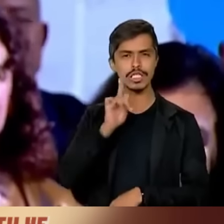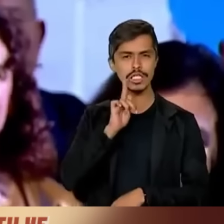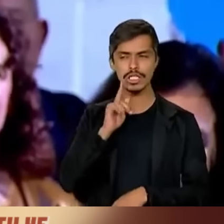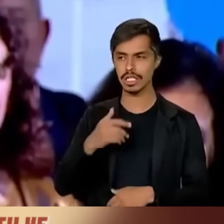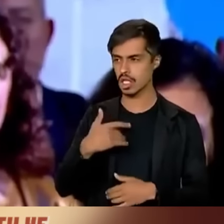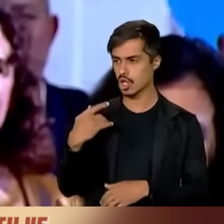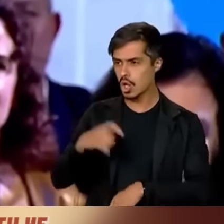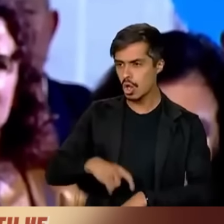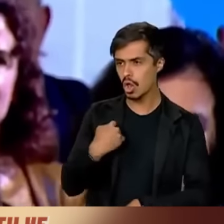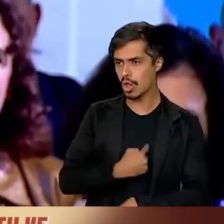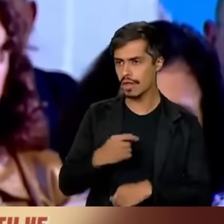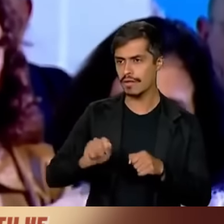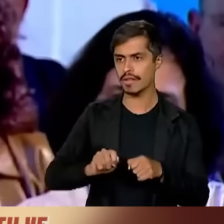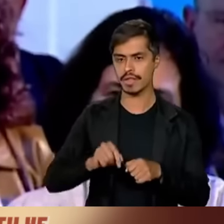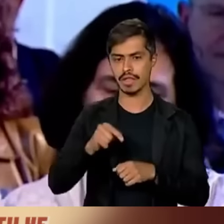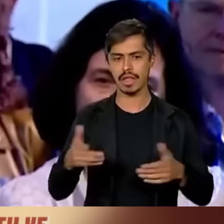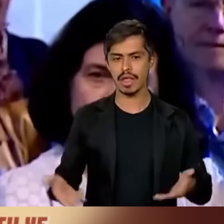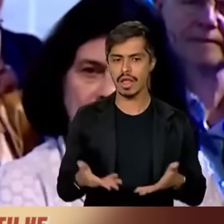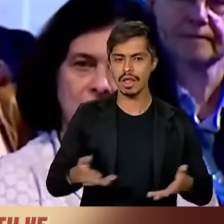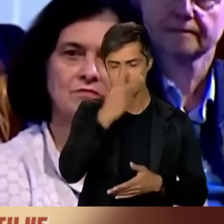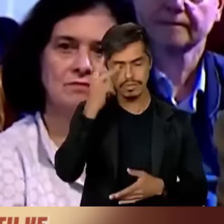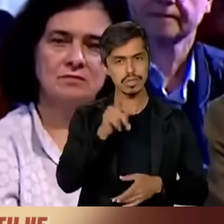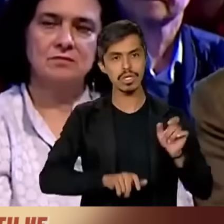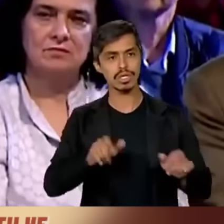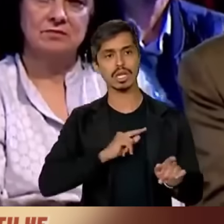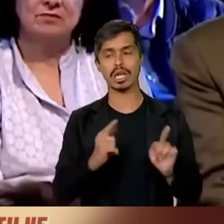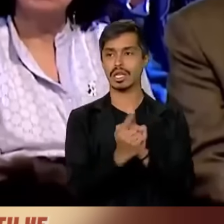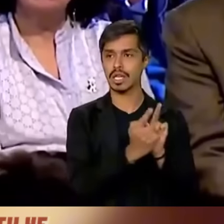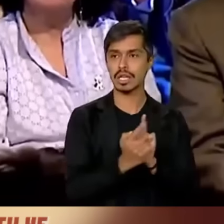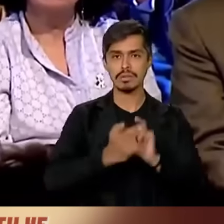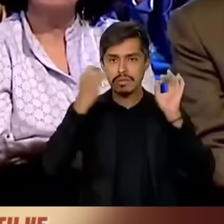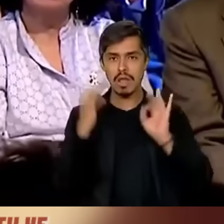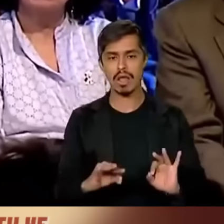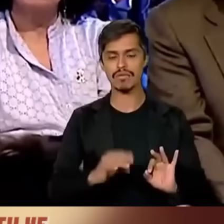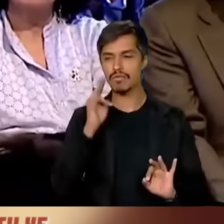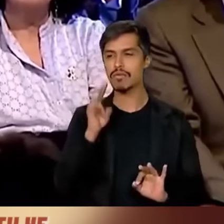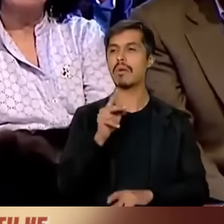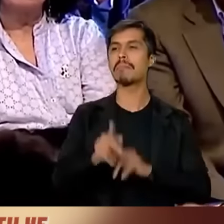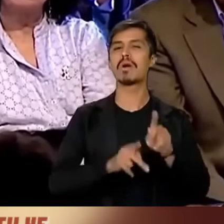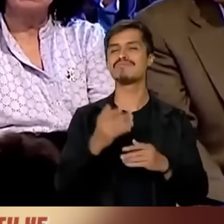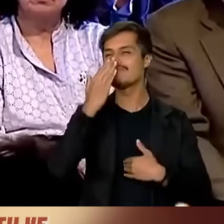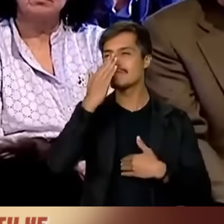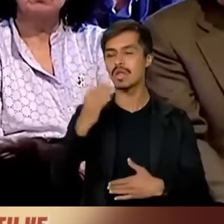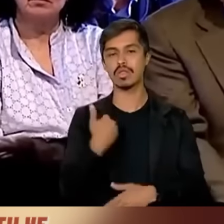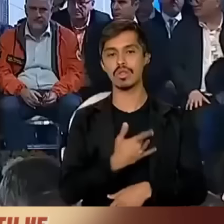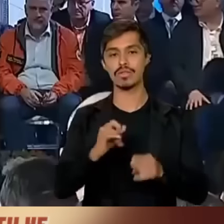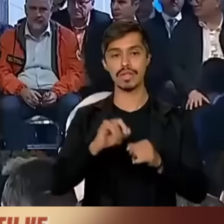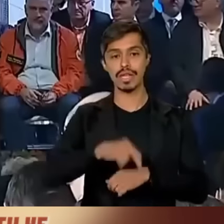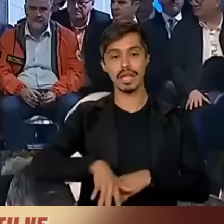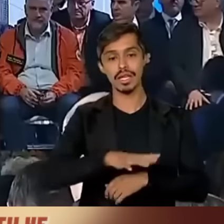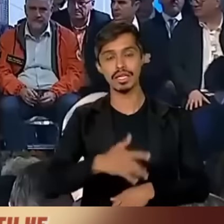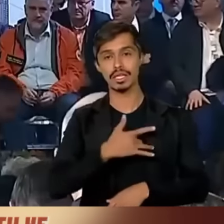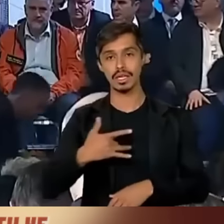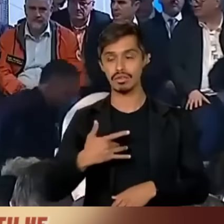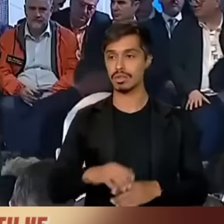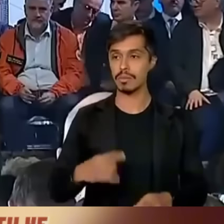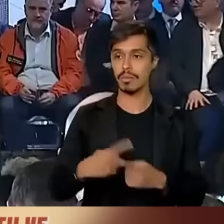gente fizer com que as pessoas tenham acesso a especialista, você vai ver como o povo vai ser grato ao que a gente faz na saúde.